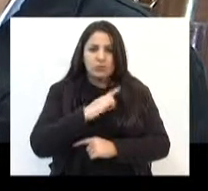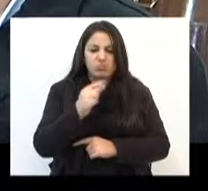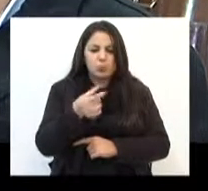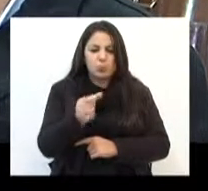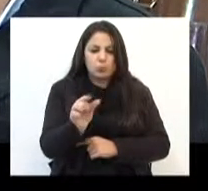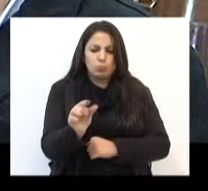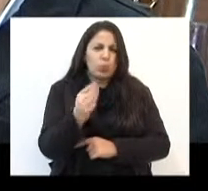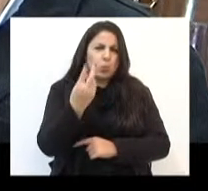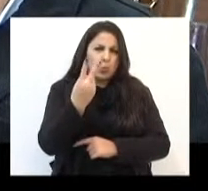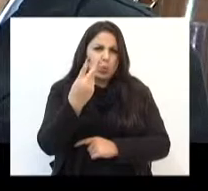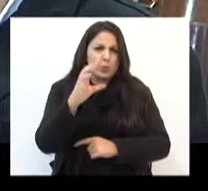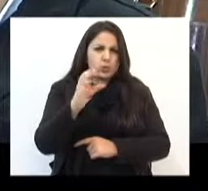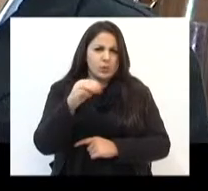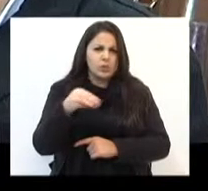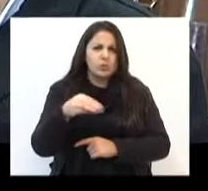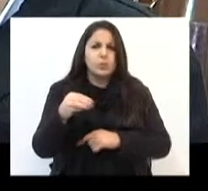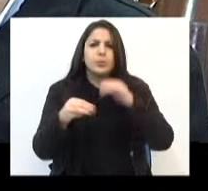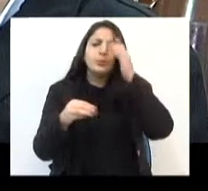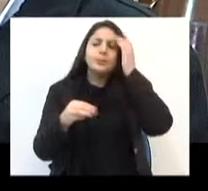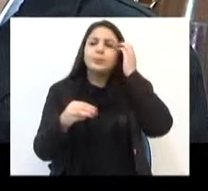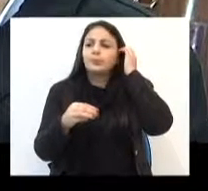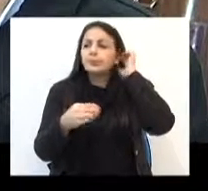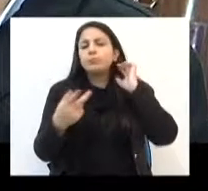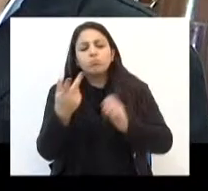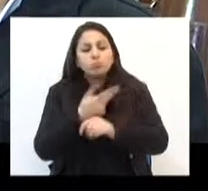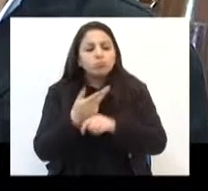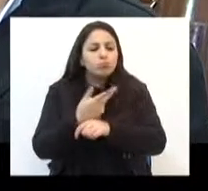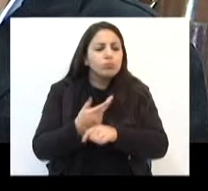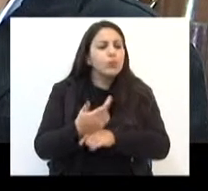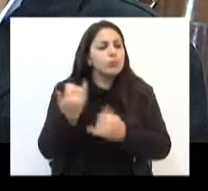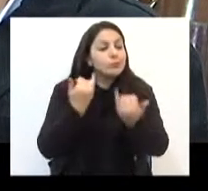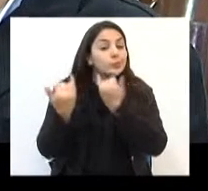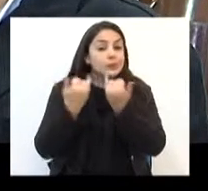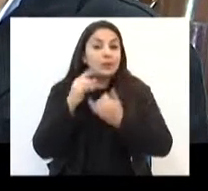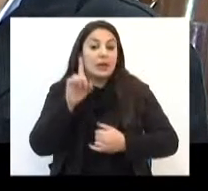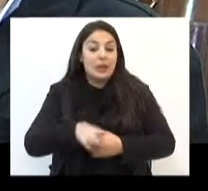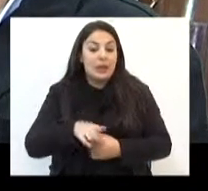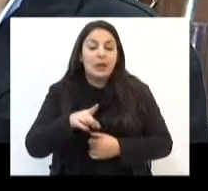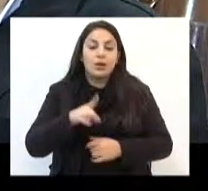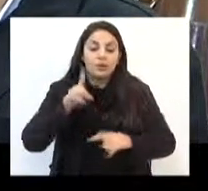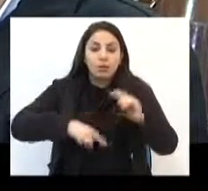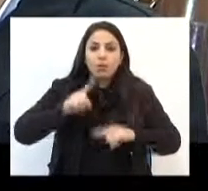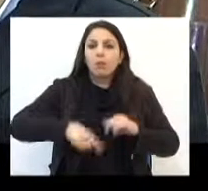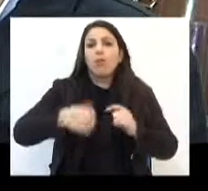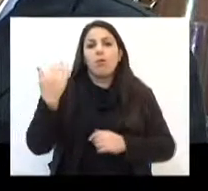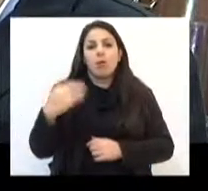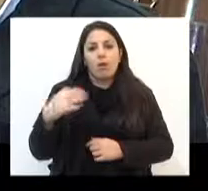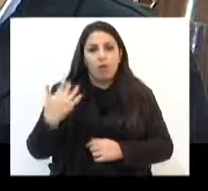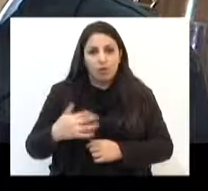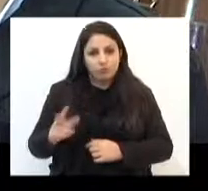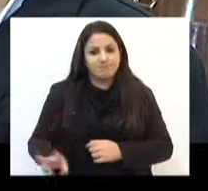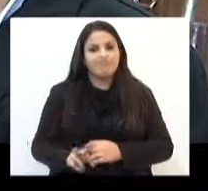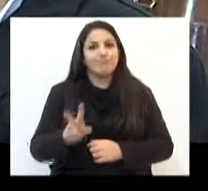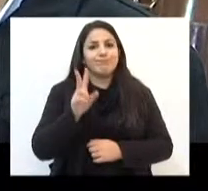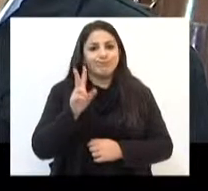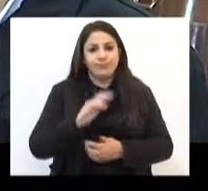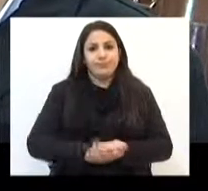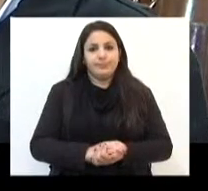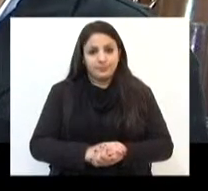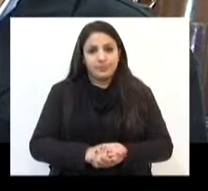que aconteceu na cidade, de paradas que foram colocadas com certo formato e padrão, onde elas foram depedradas, me preocupa que